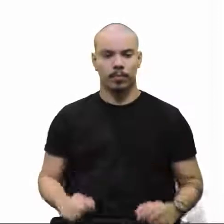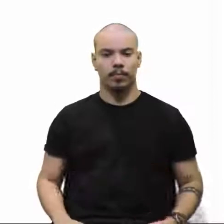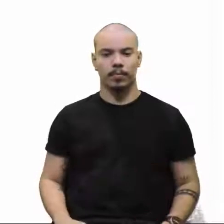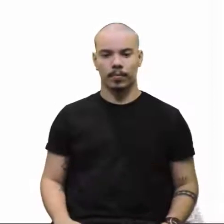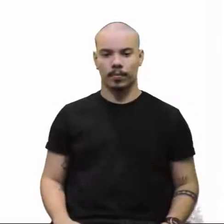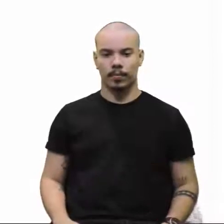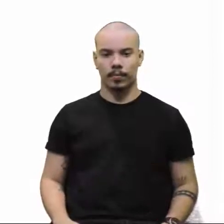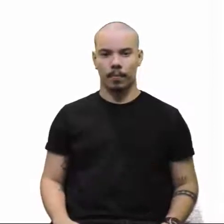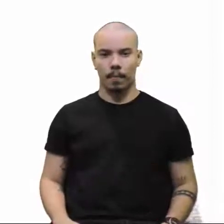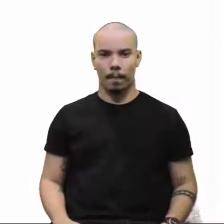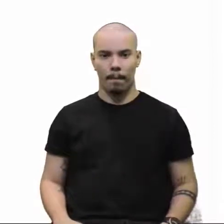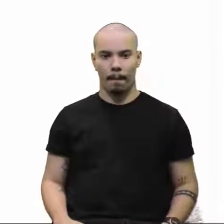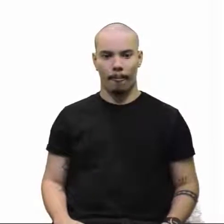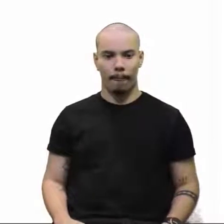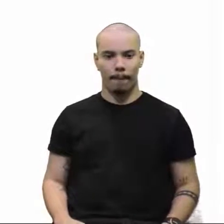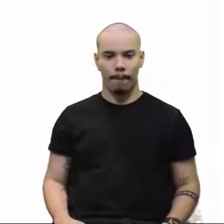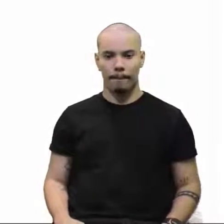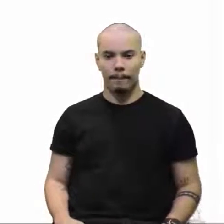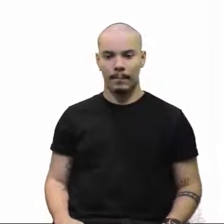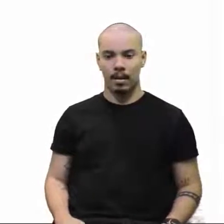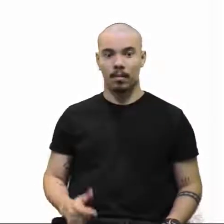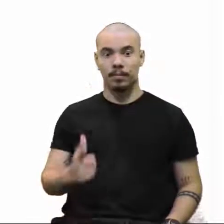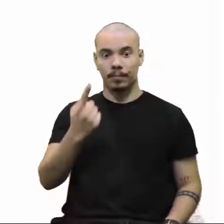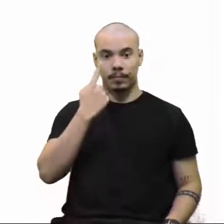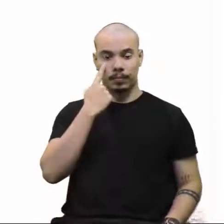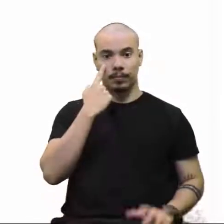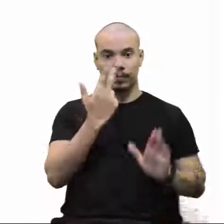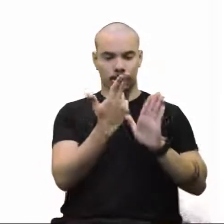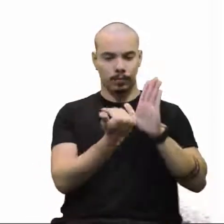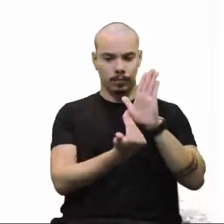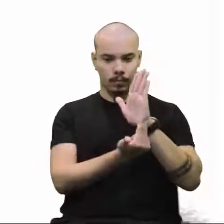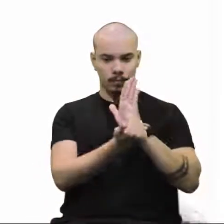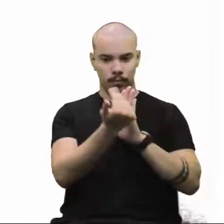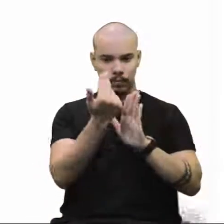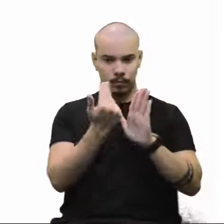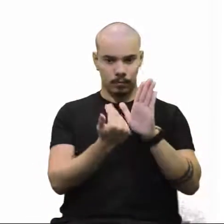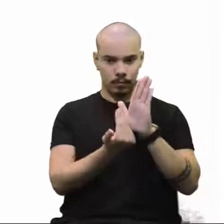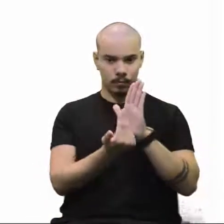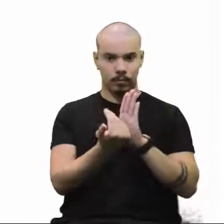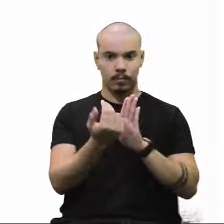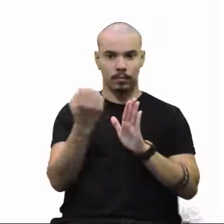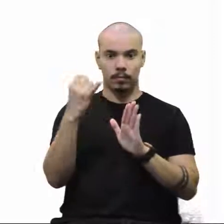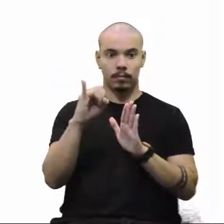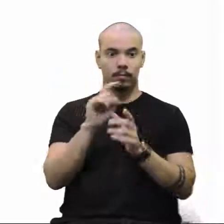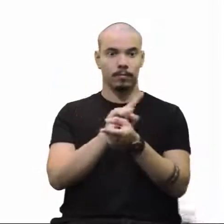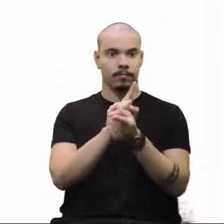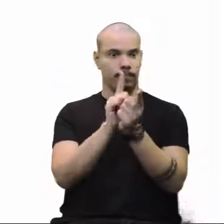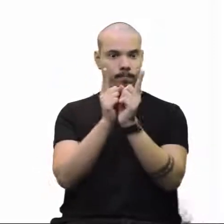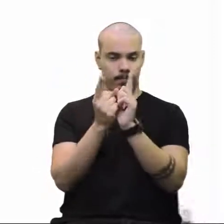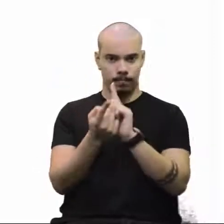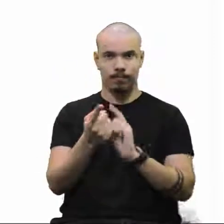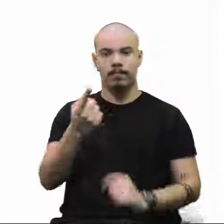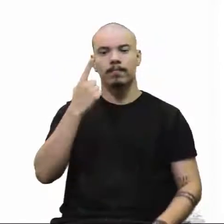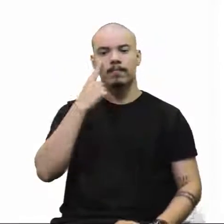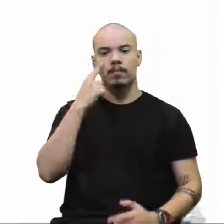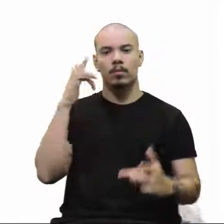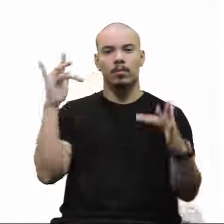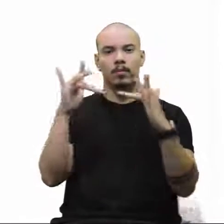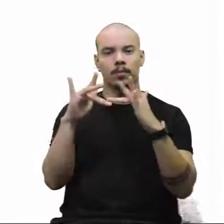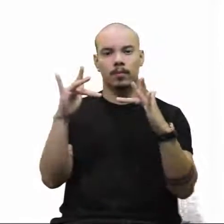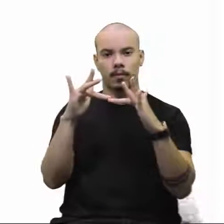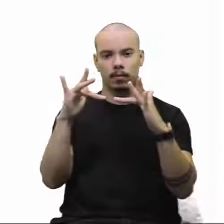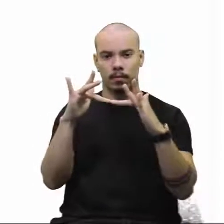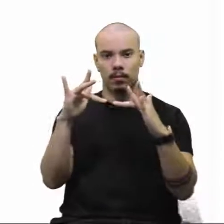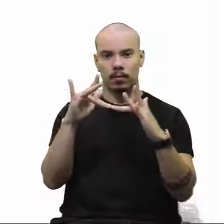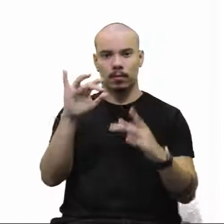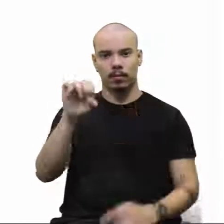que acontece? O desenho ficaria mais ou menos assim, né? Se fosse descendo, aí vai ter o contato